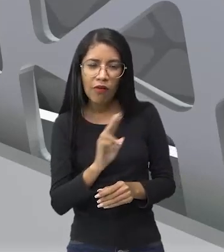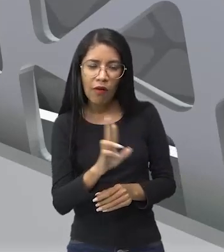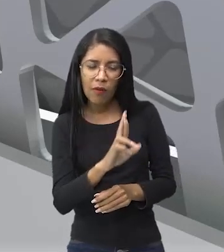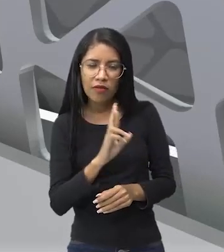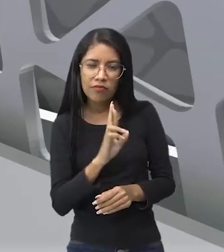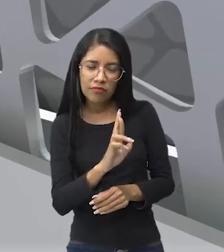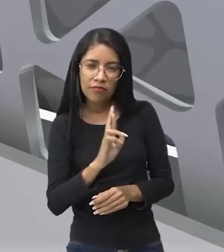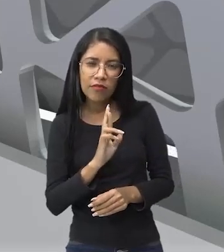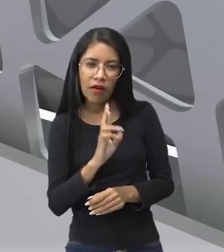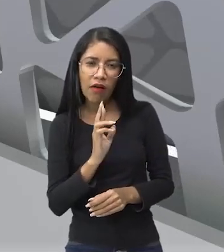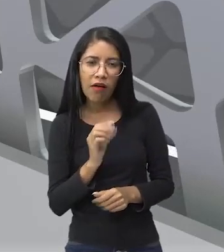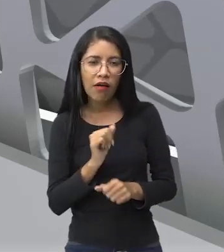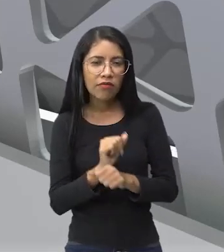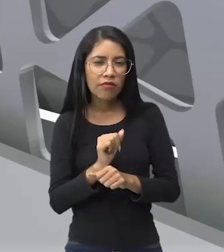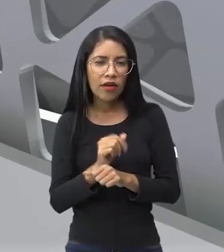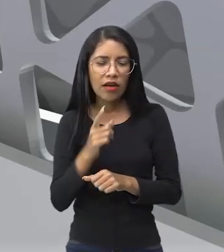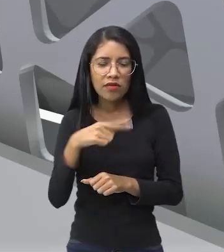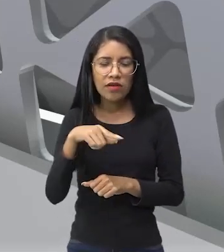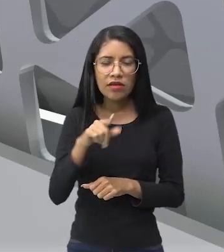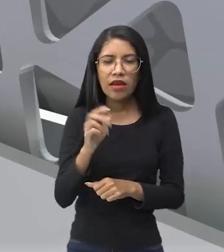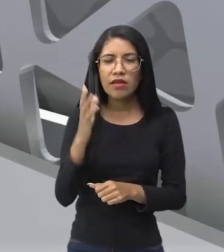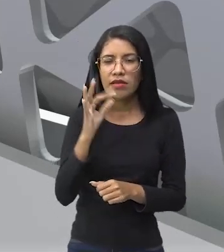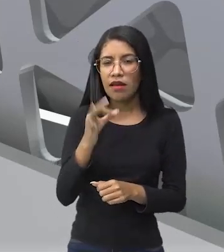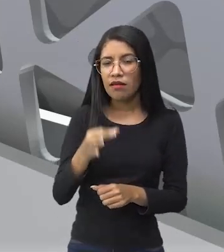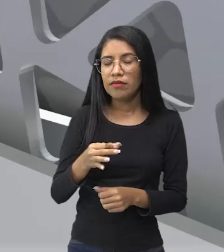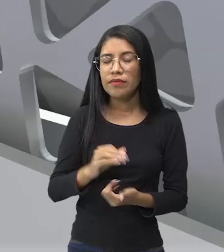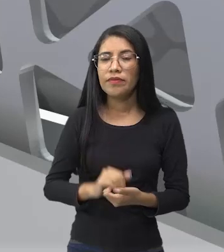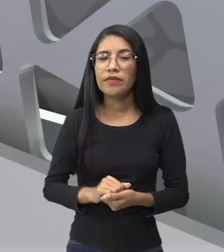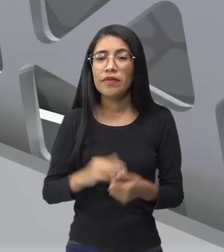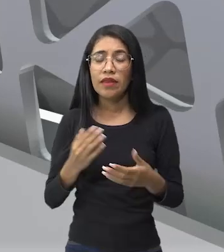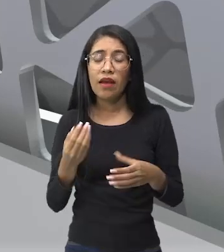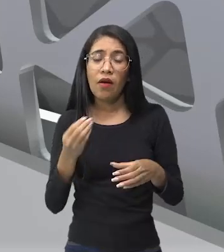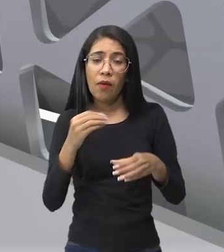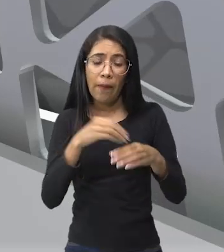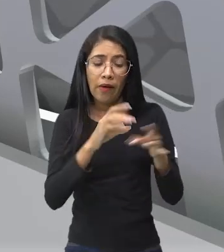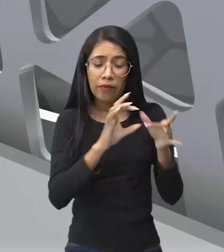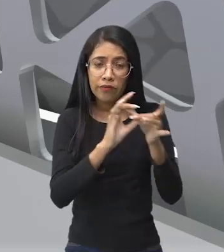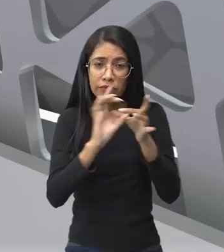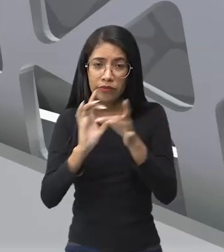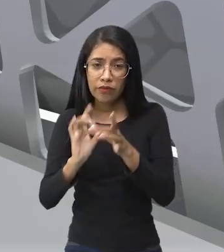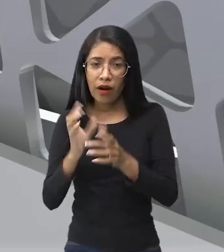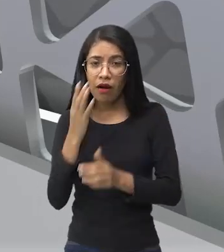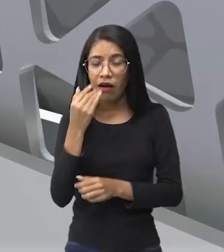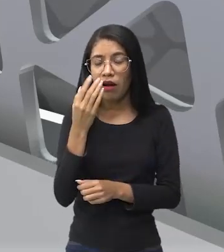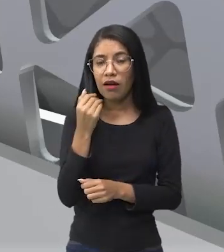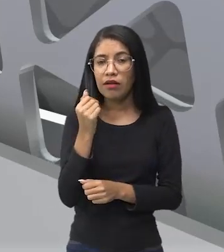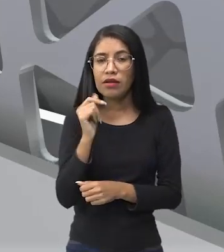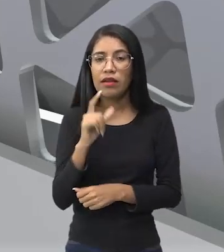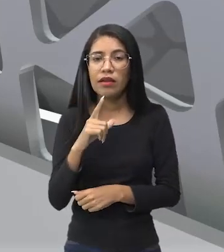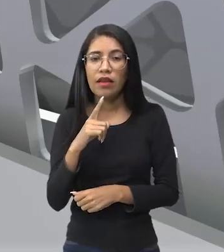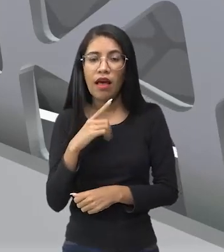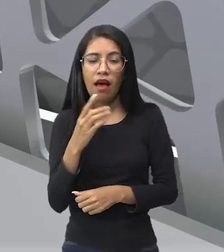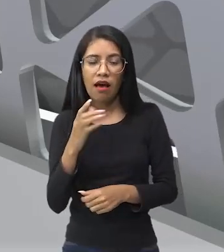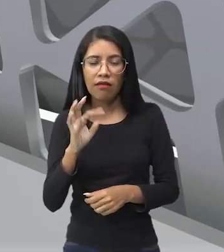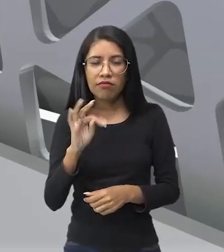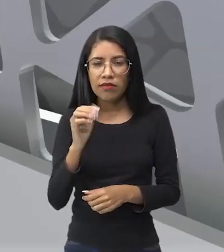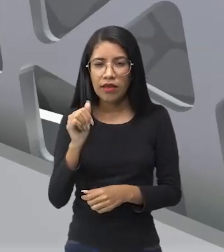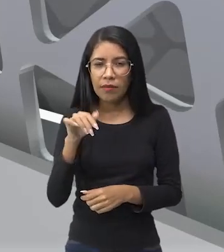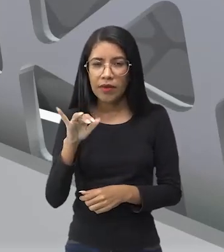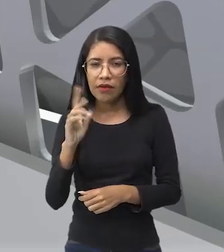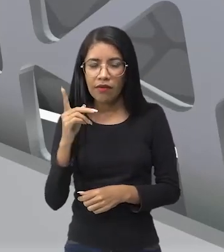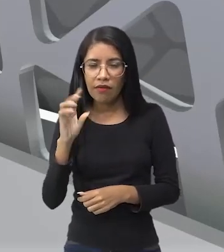nome, como é que se dá? Vamos ver se alguma sala acerta. Certo? Então, dentro desse contexto da alimentação, da tapioca,